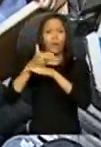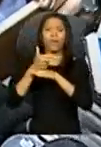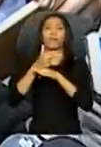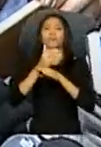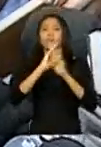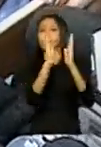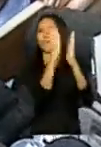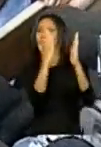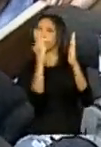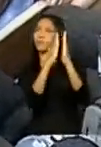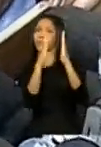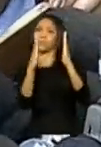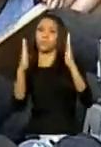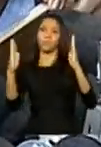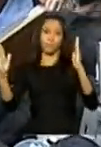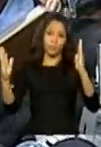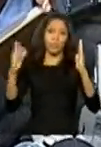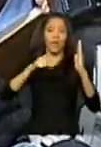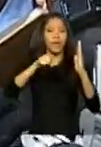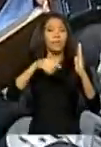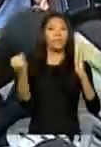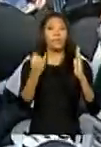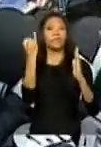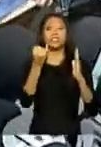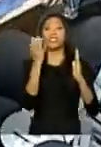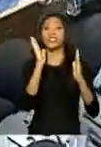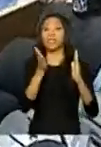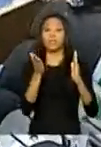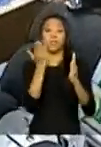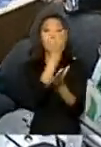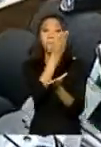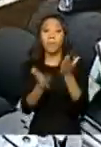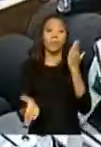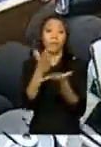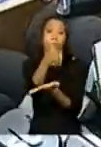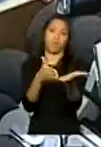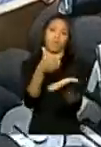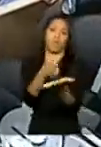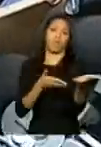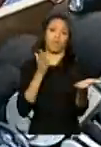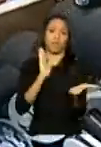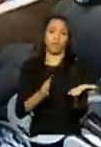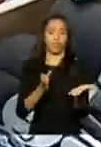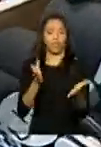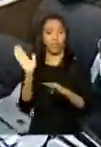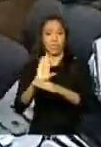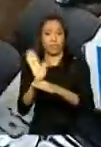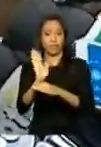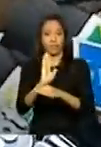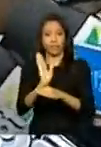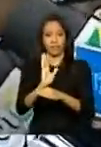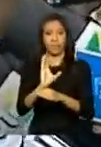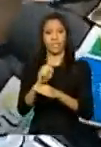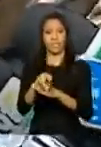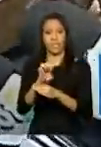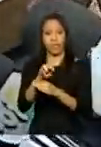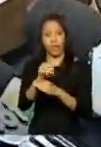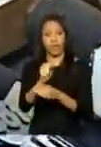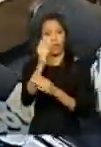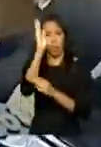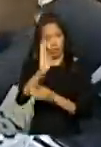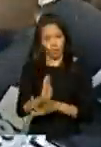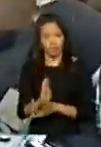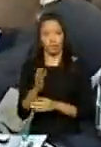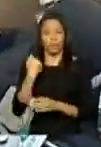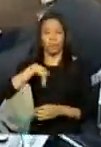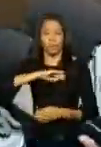décadas que já perdeu mais da metade desse acervo. Nós estamos perdendo a memória do cinema brasileiro. E nós investimos